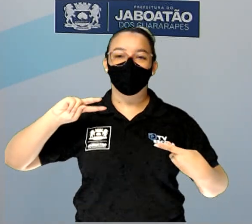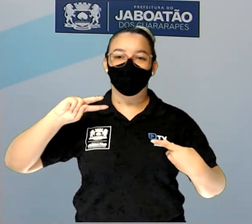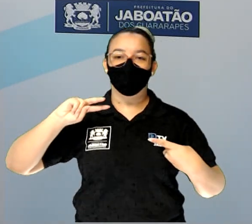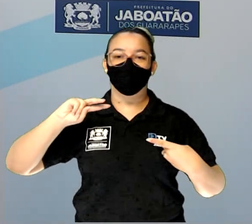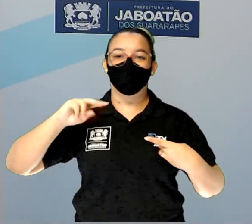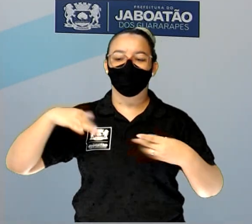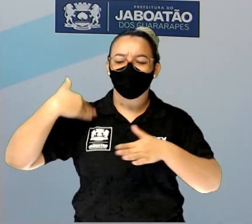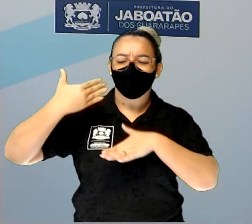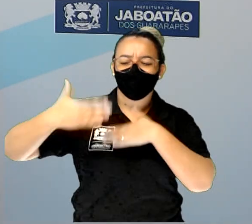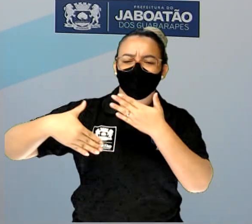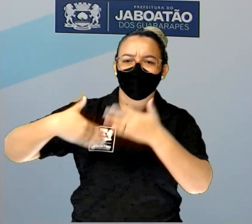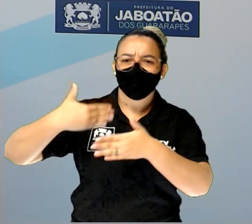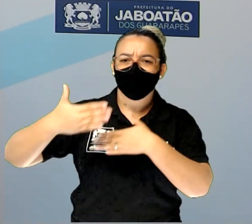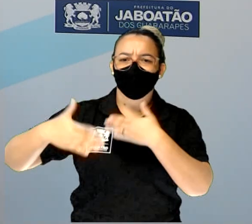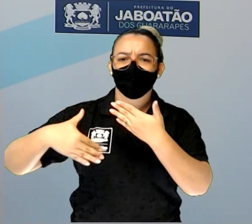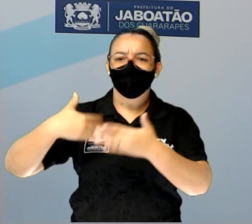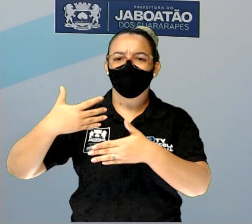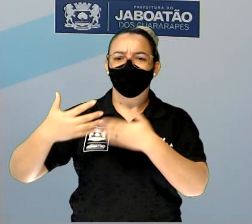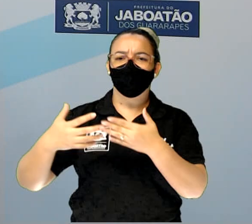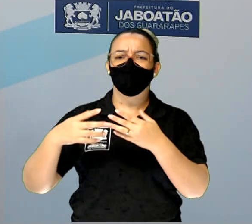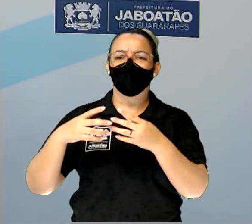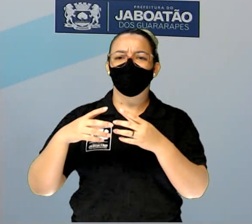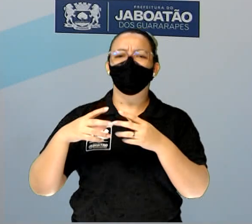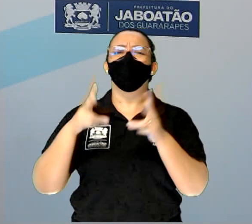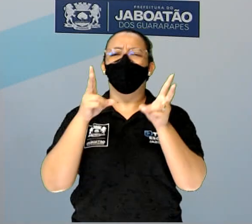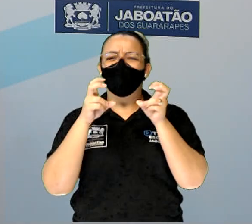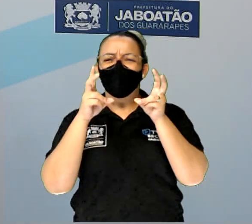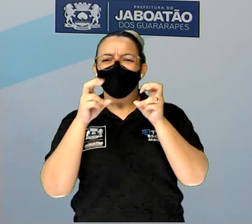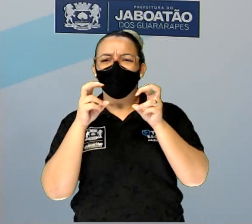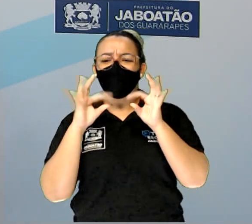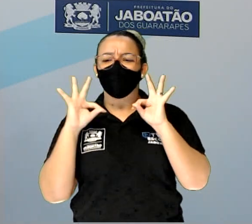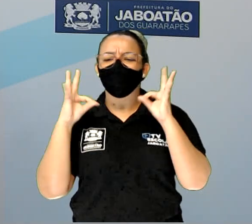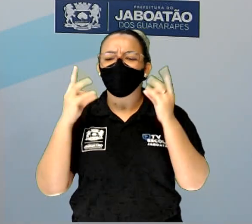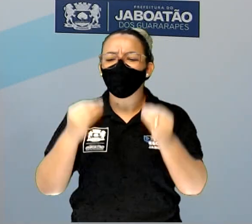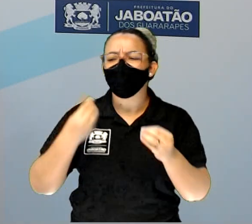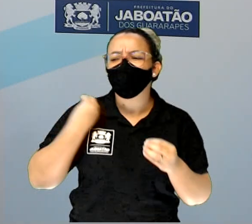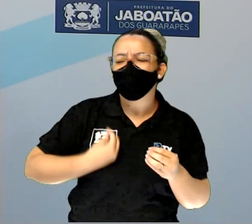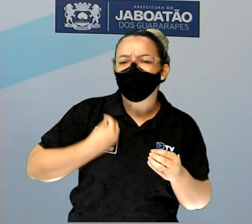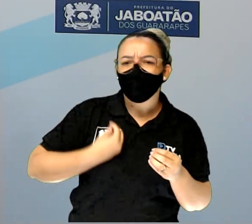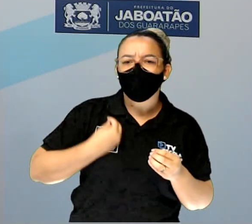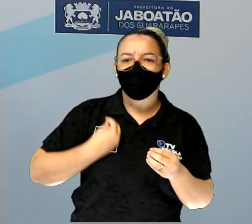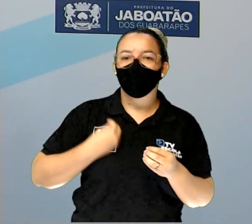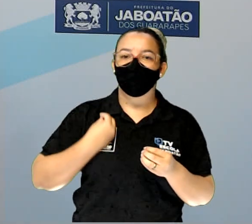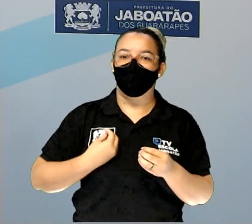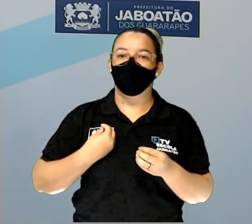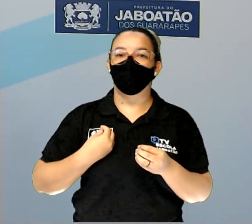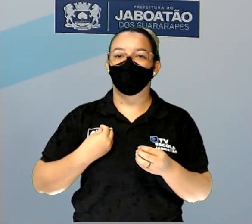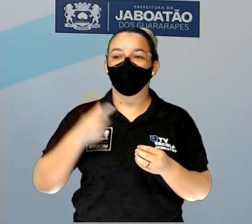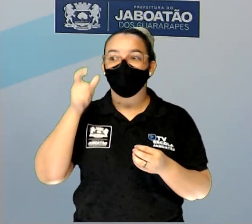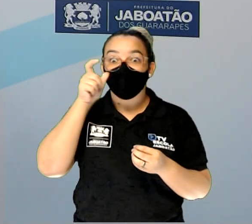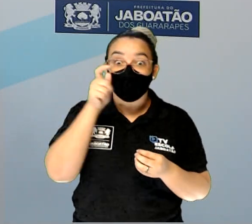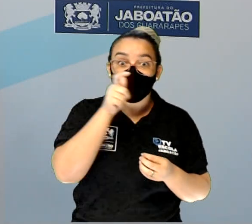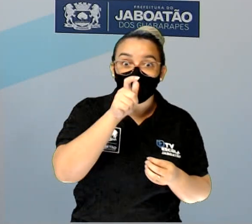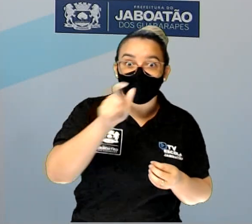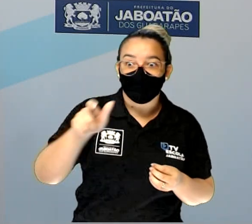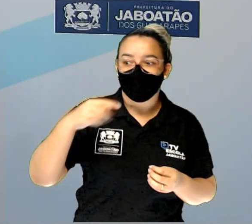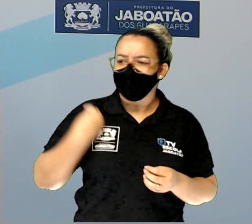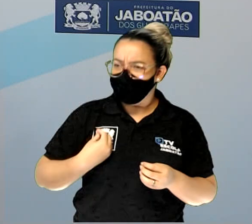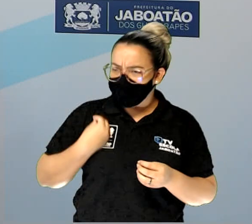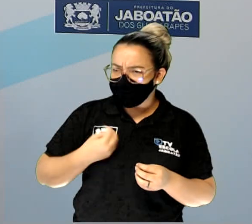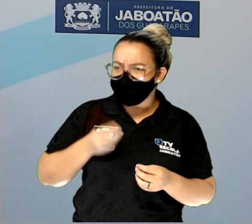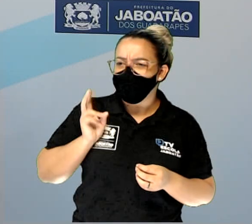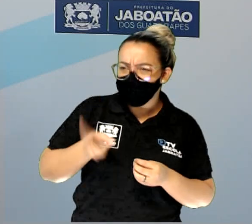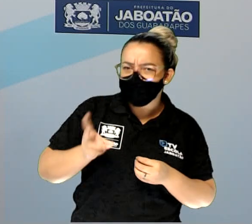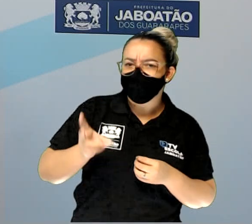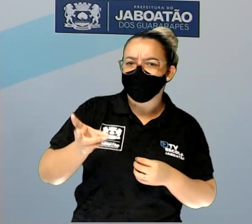geração. E isso é observado em todos os organismos vivos. São evidências de que toda a vida surgiu